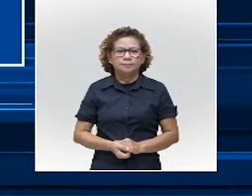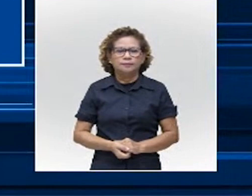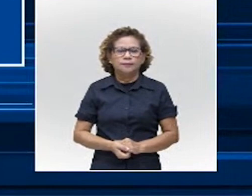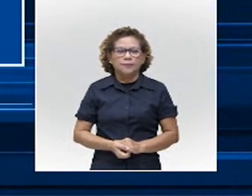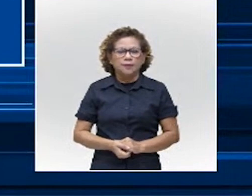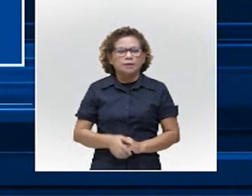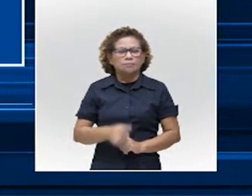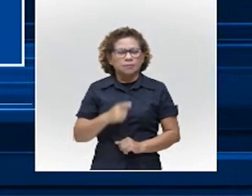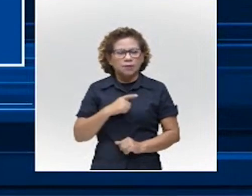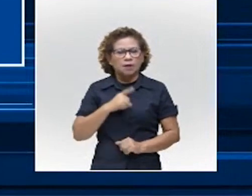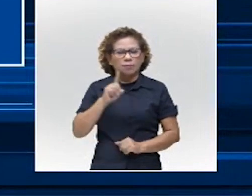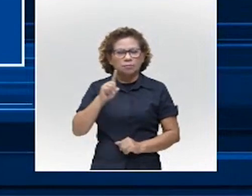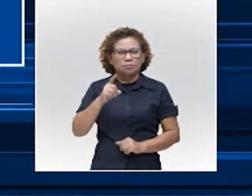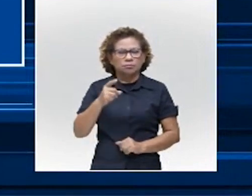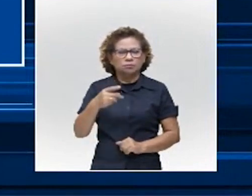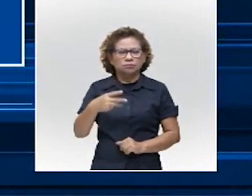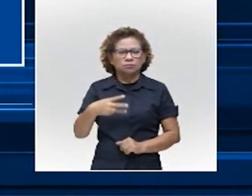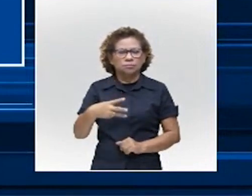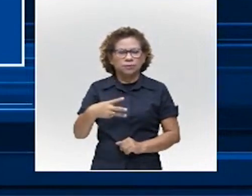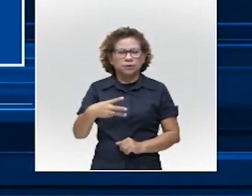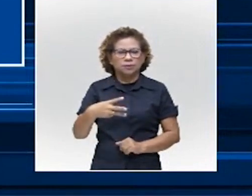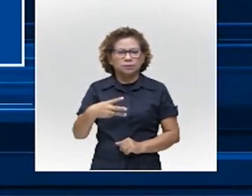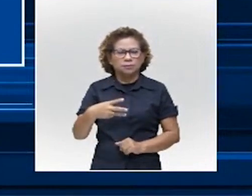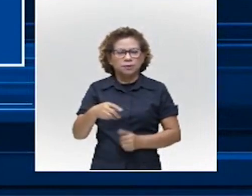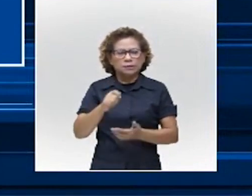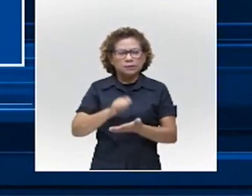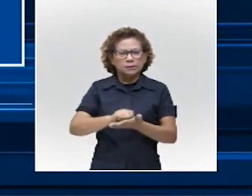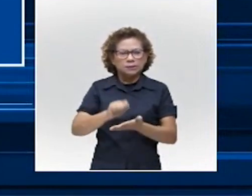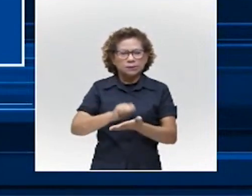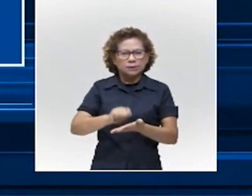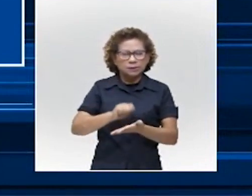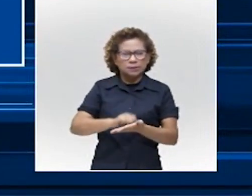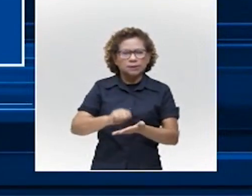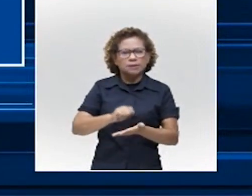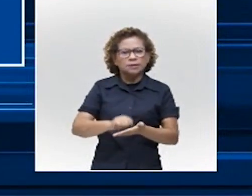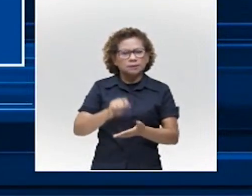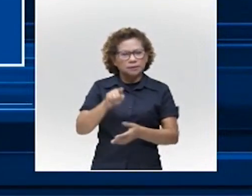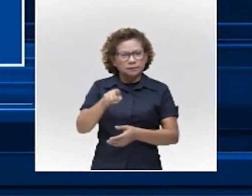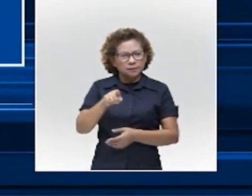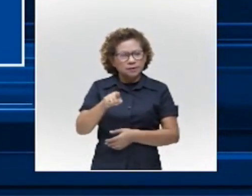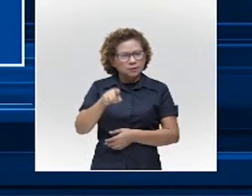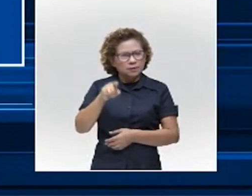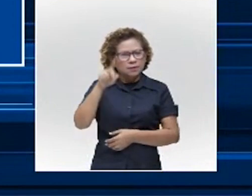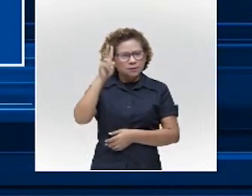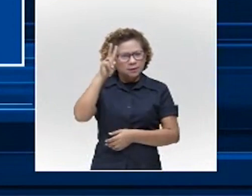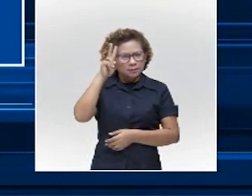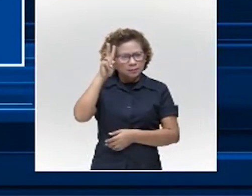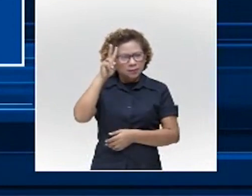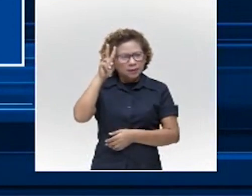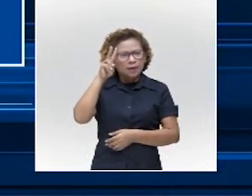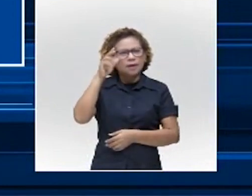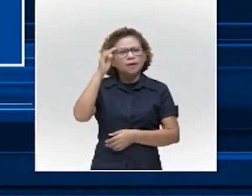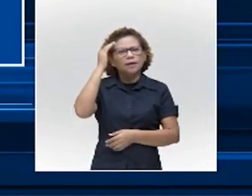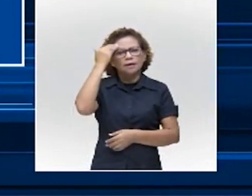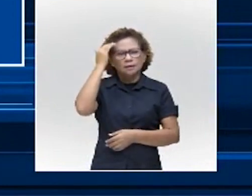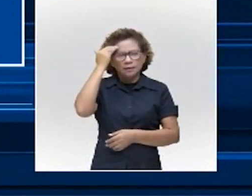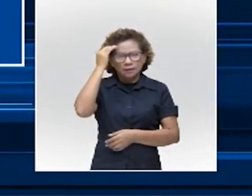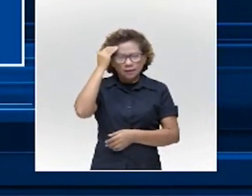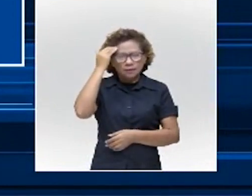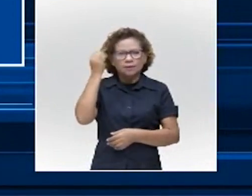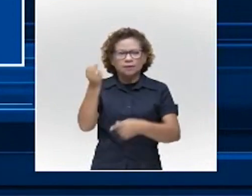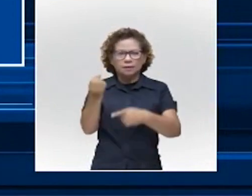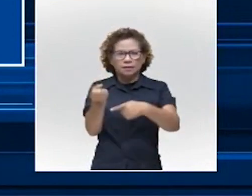terço, certo? Então, é uma forma de poder descobrir essas frações que são tidas como